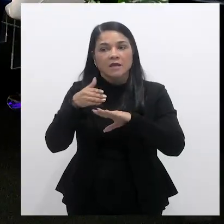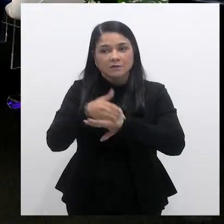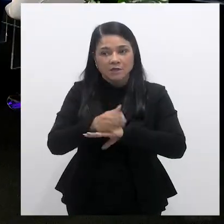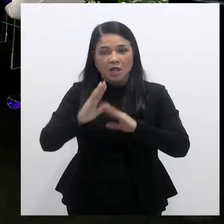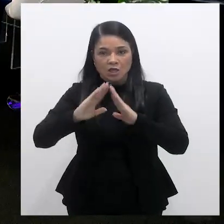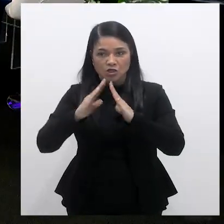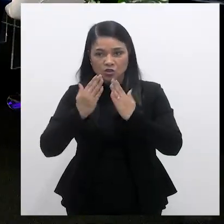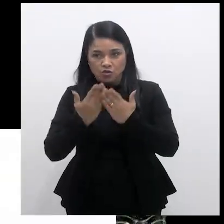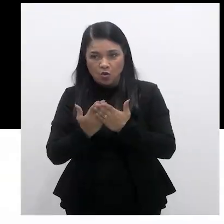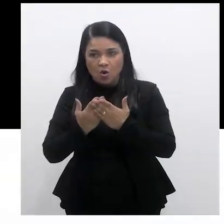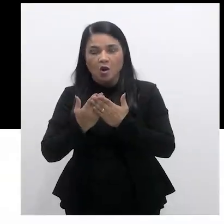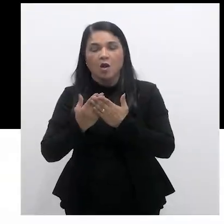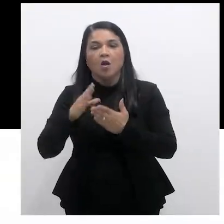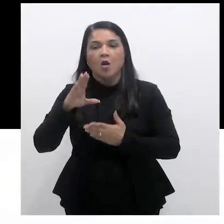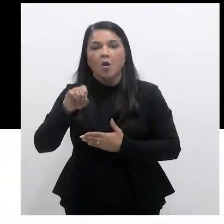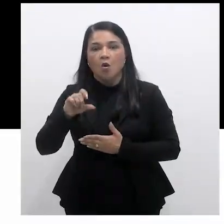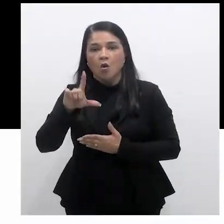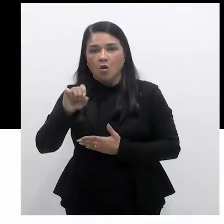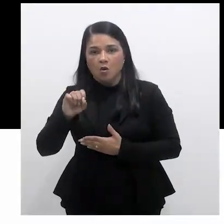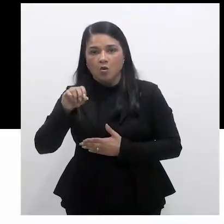funciona? entrar na